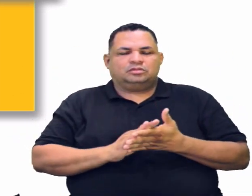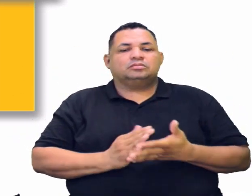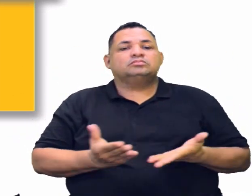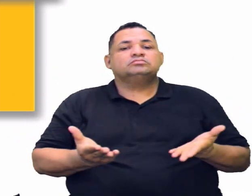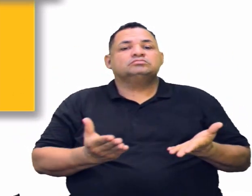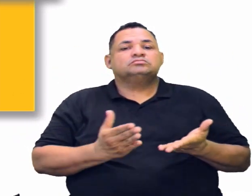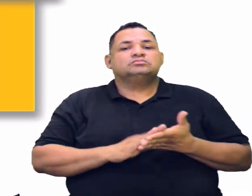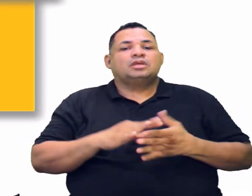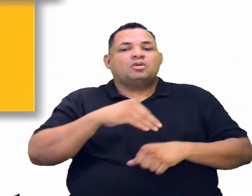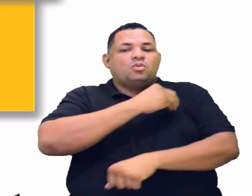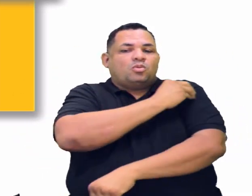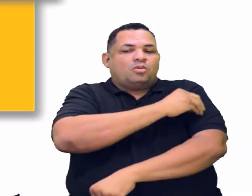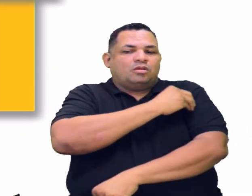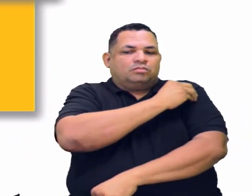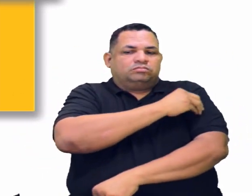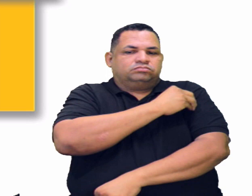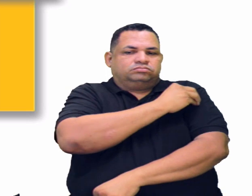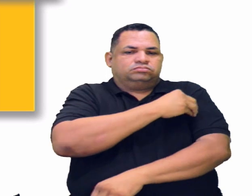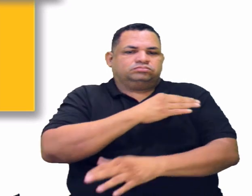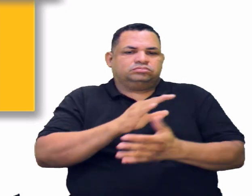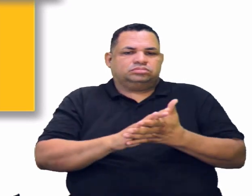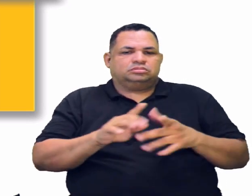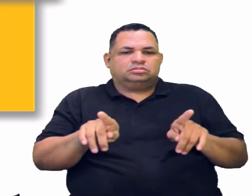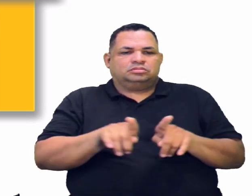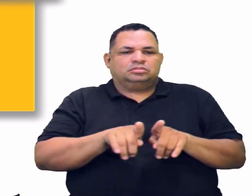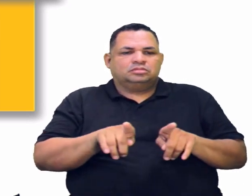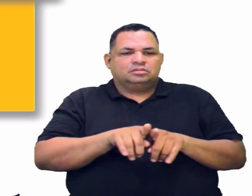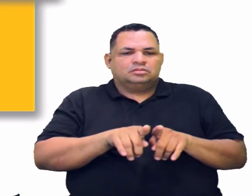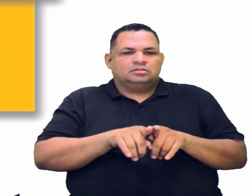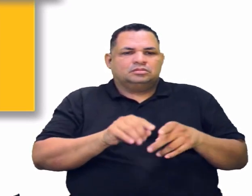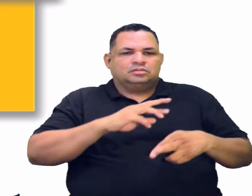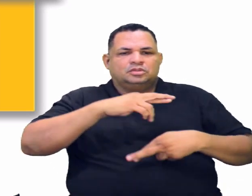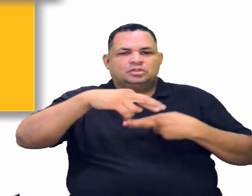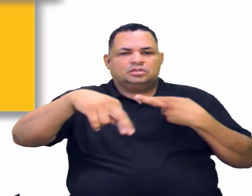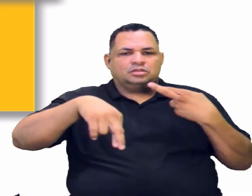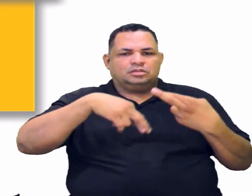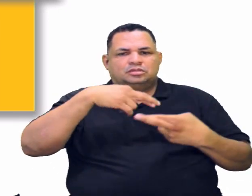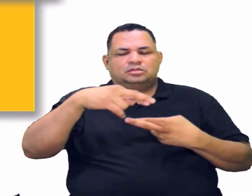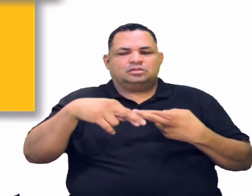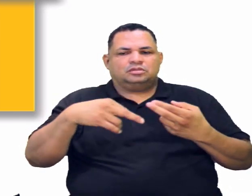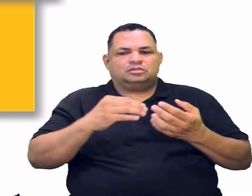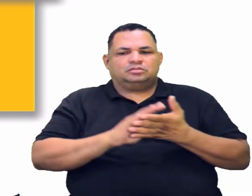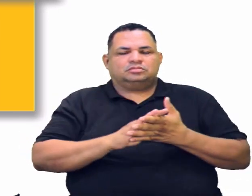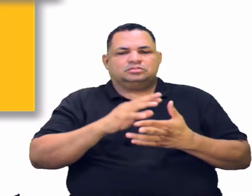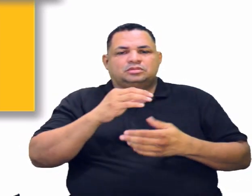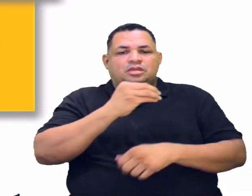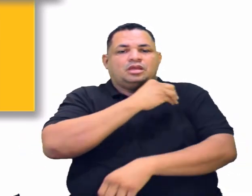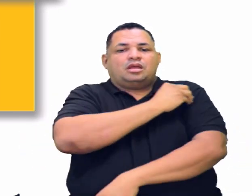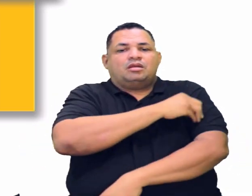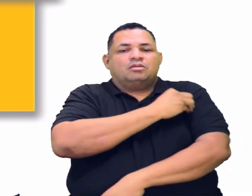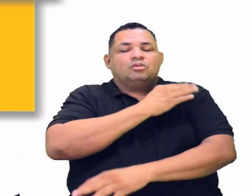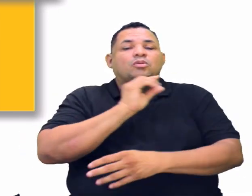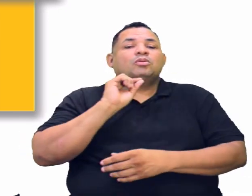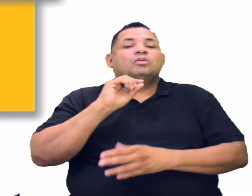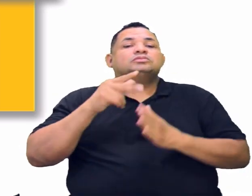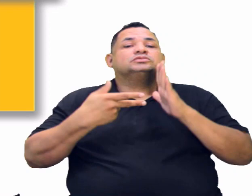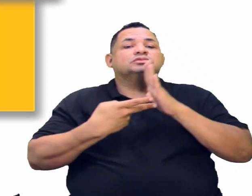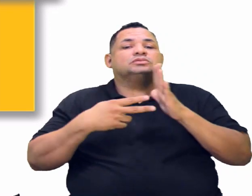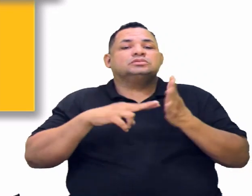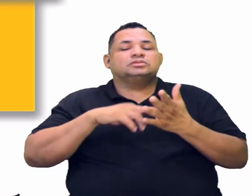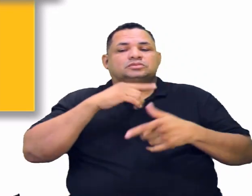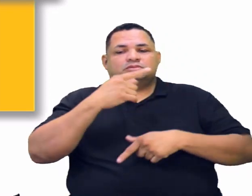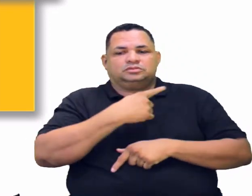aqui, é o álcool. E nós vamos ver também reações de álcool. O que que isso quer dizer? Nós vamos